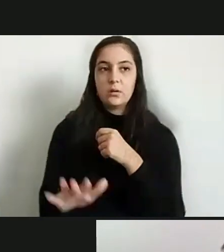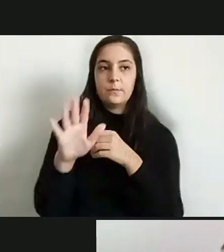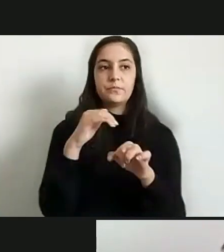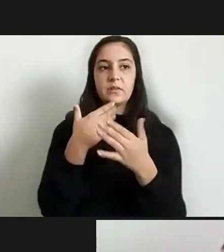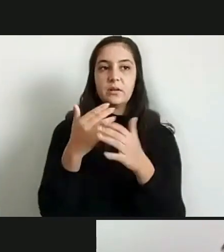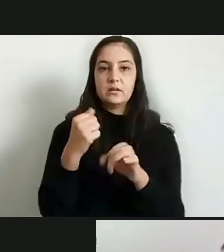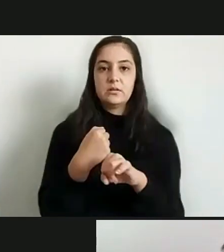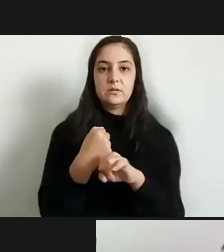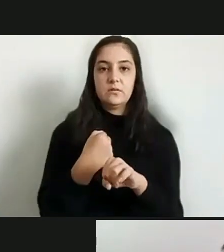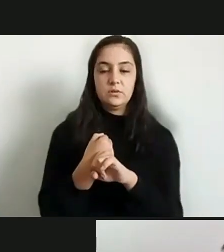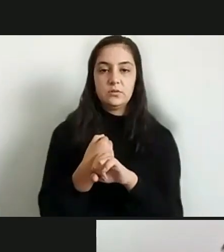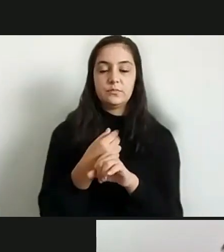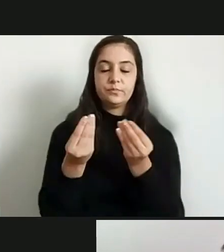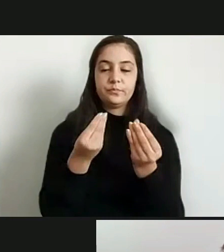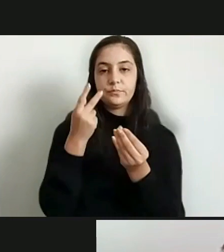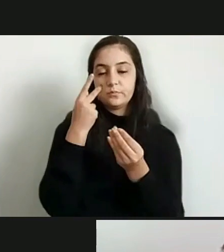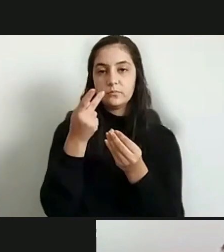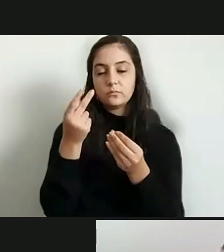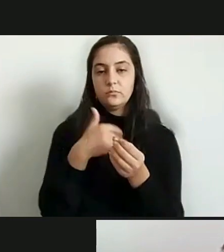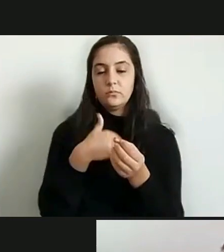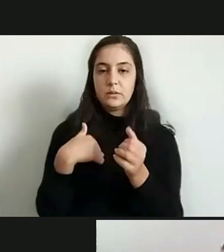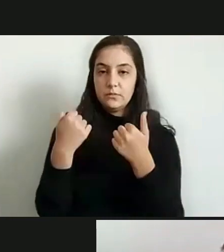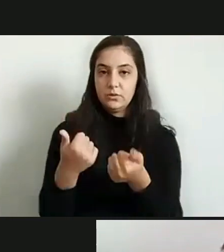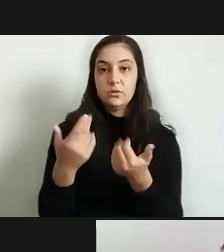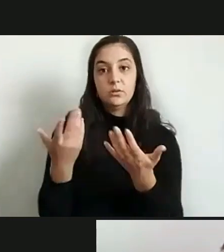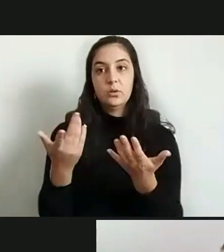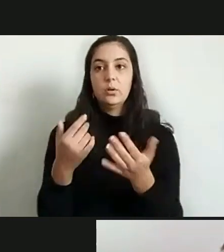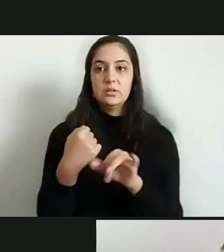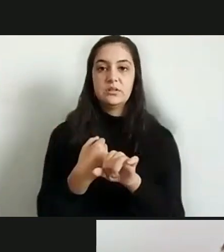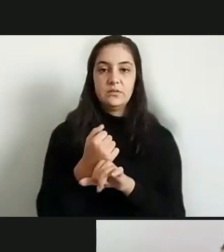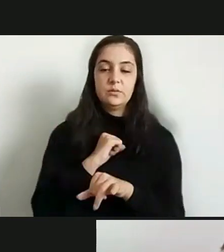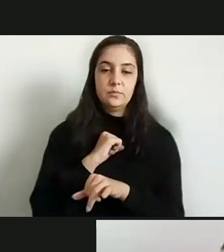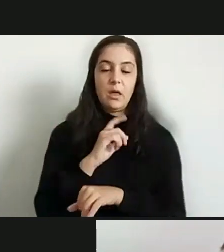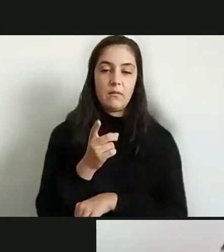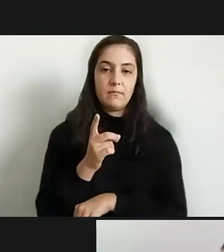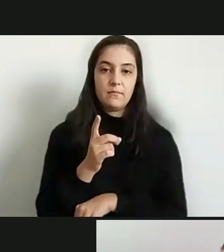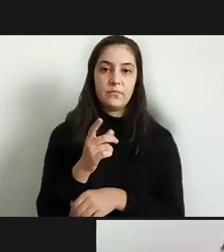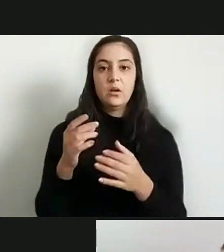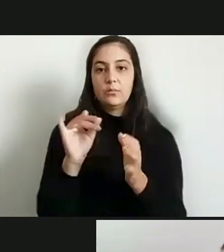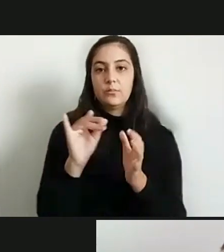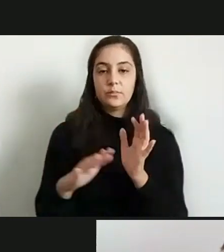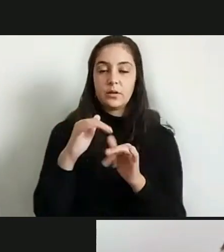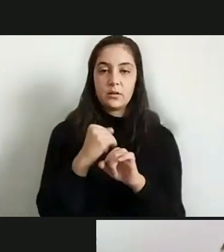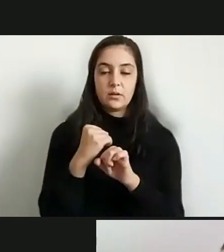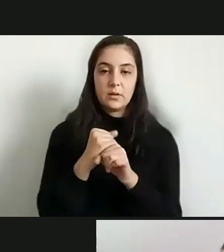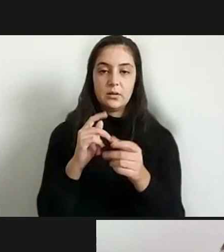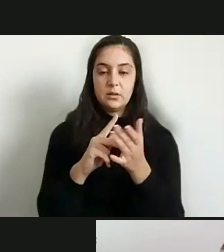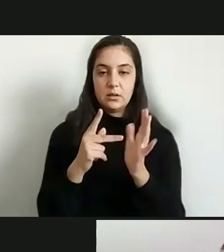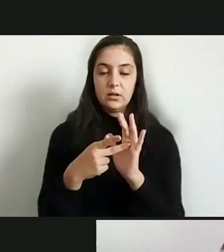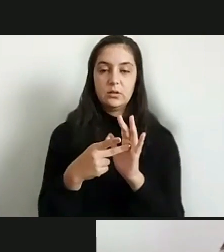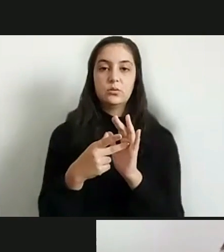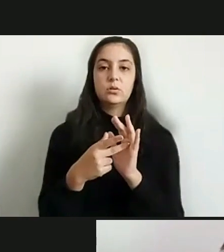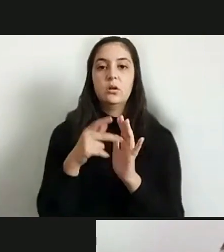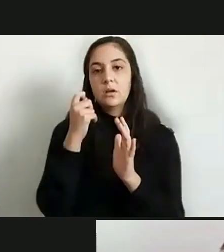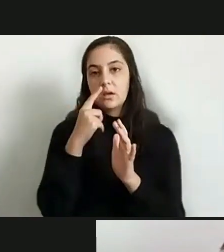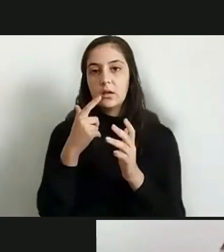do território, de qualidade de vida e de bem-estar e, portanto, para mim é um serviço. Também é um local de trabalho para os técnicos que contribuem